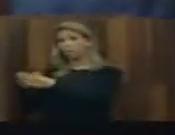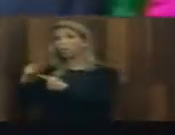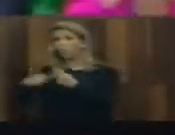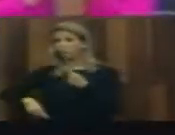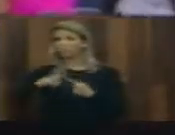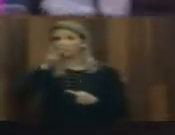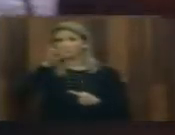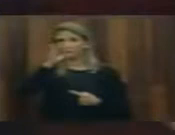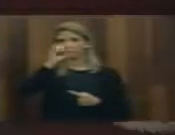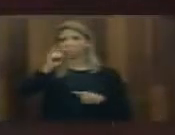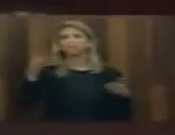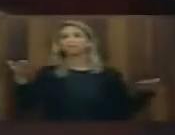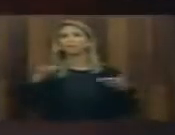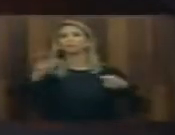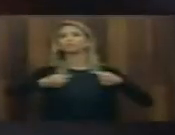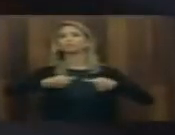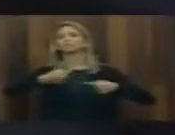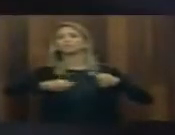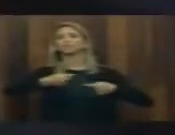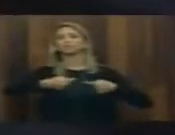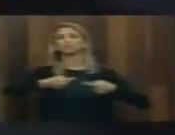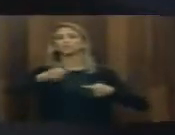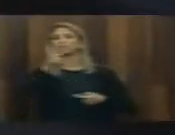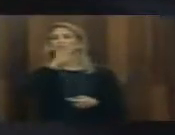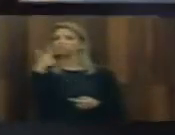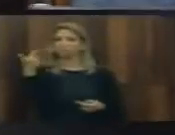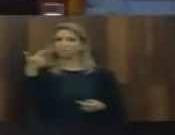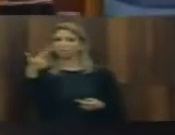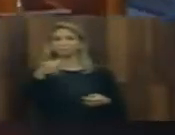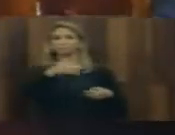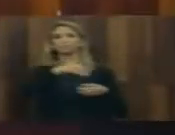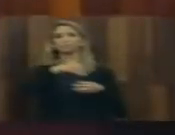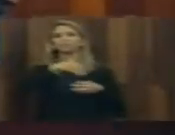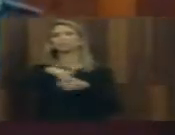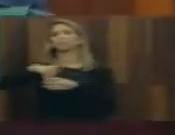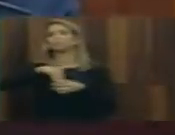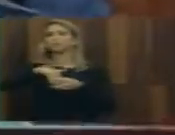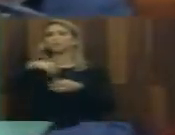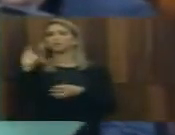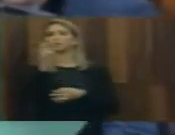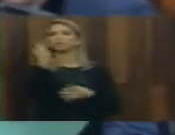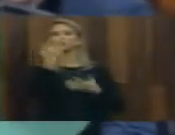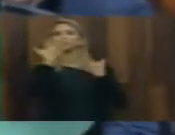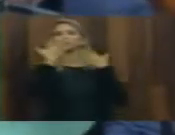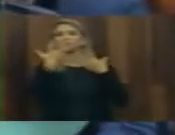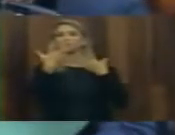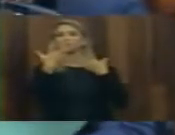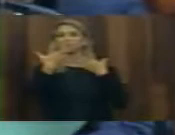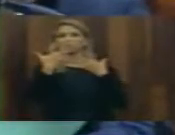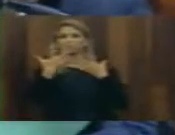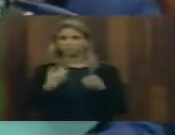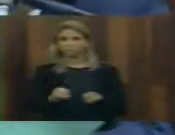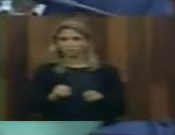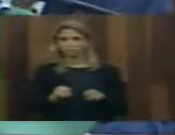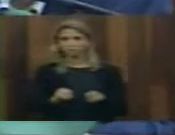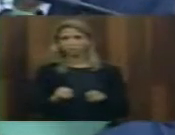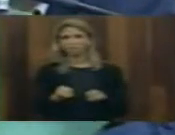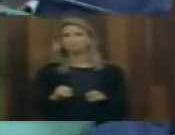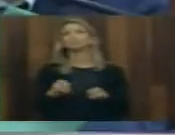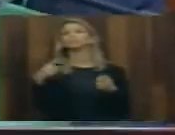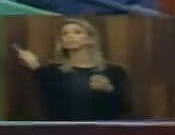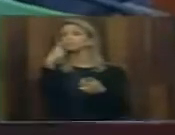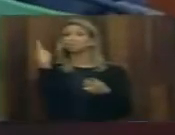Continua em discussão. Não havendo quem queira discutir, em votação. Os favoráveis ao parecer contrário da